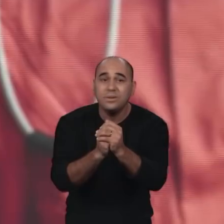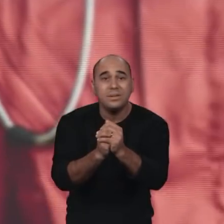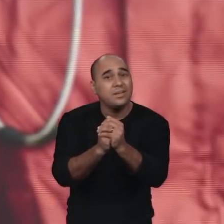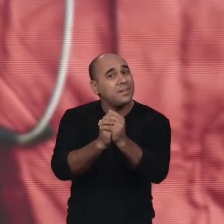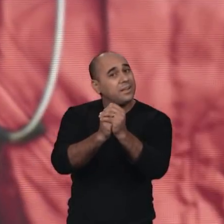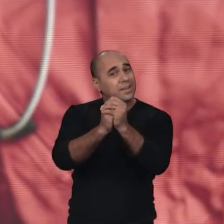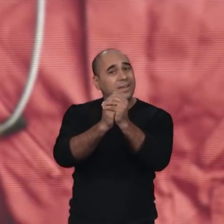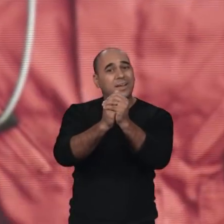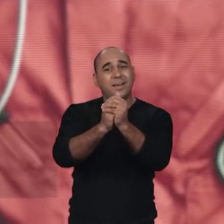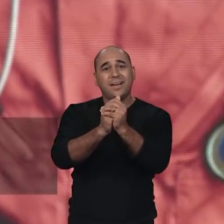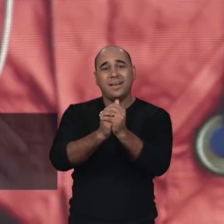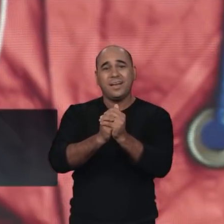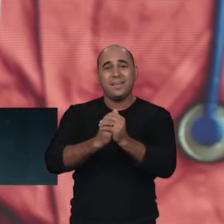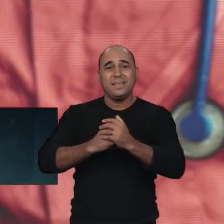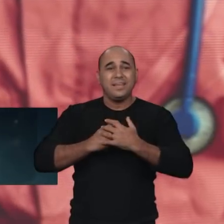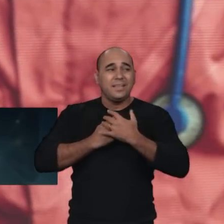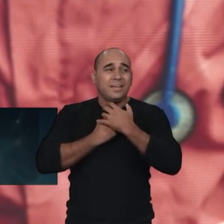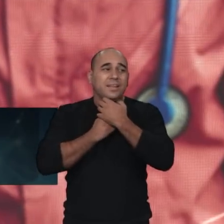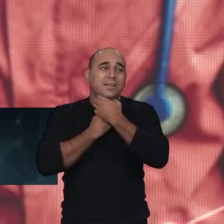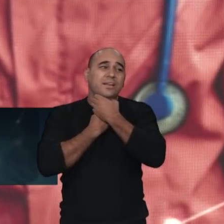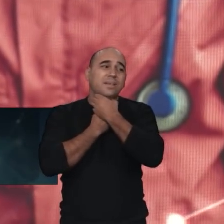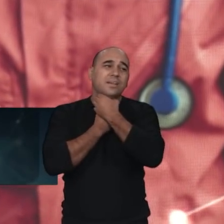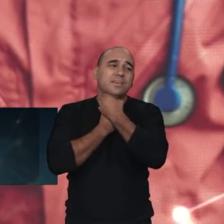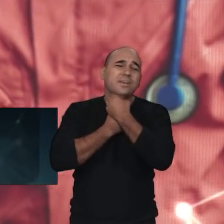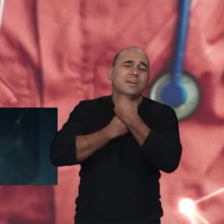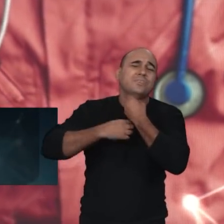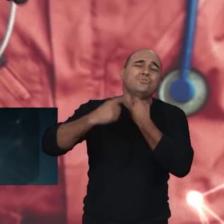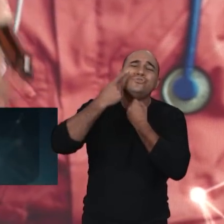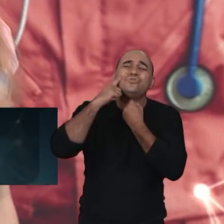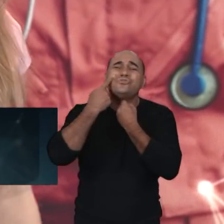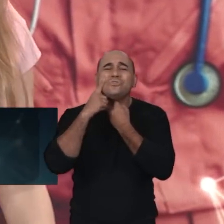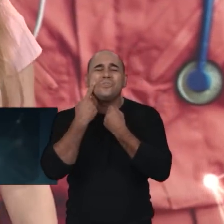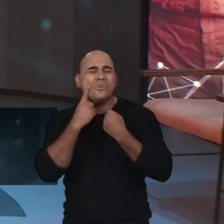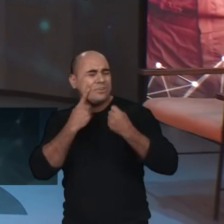Chorar também é Amo a orar. ti,